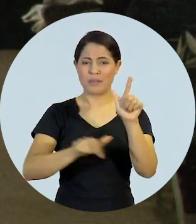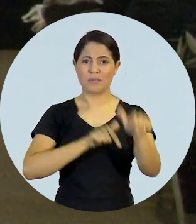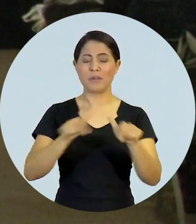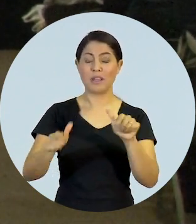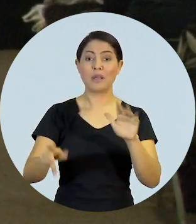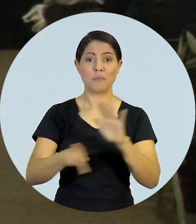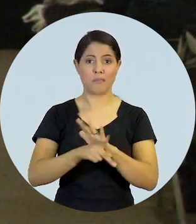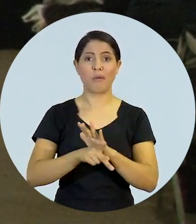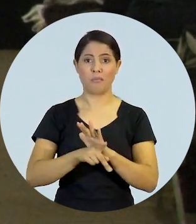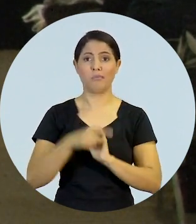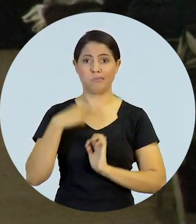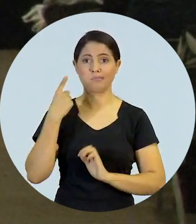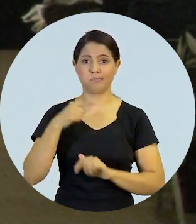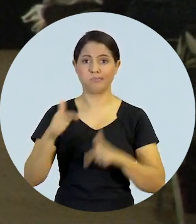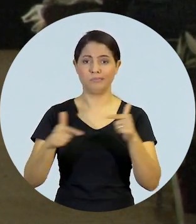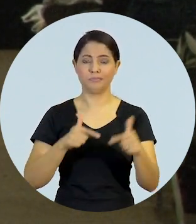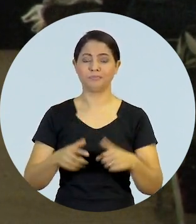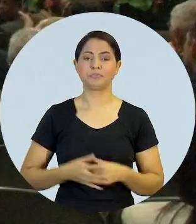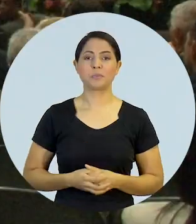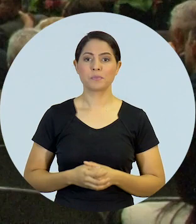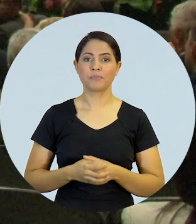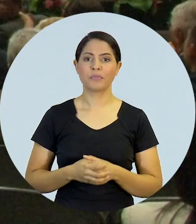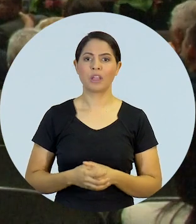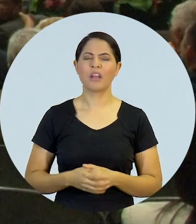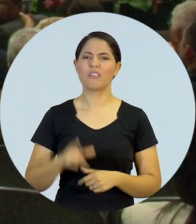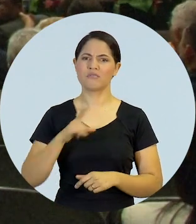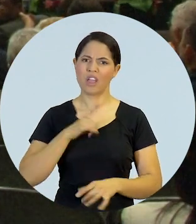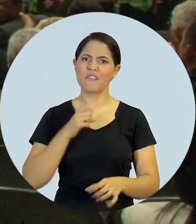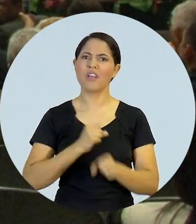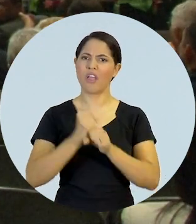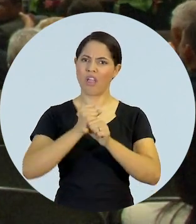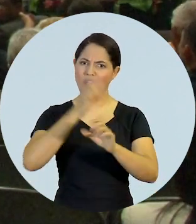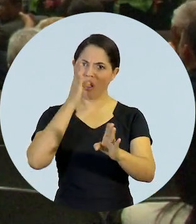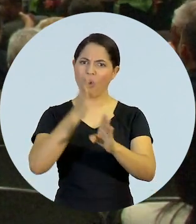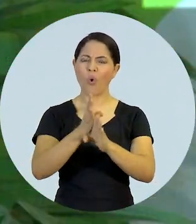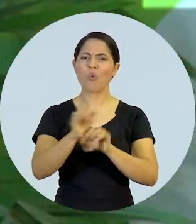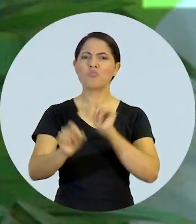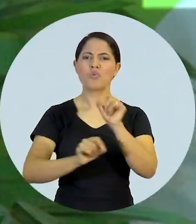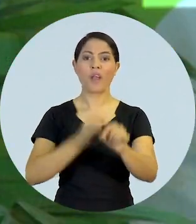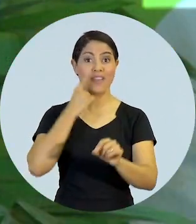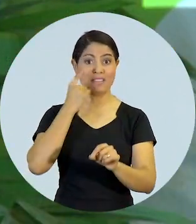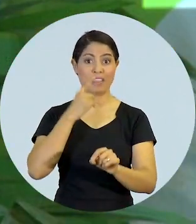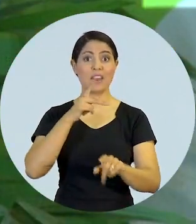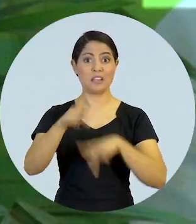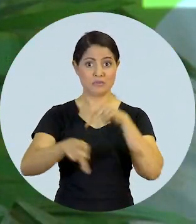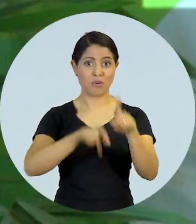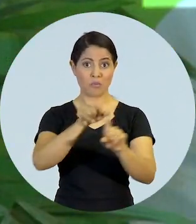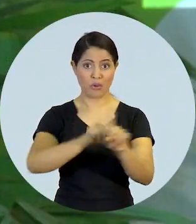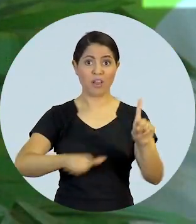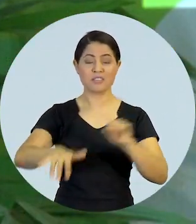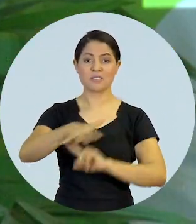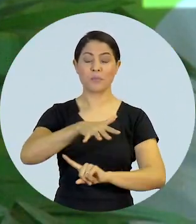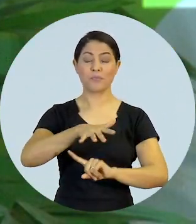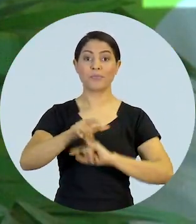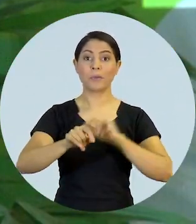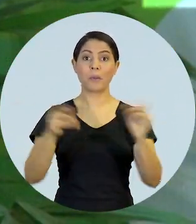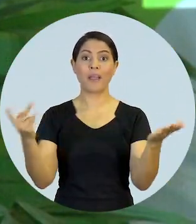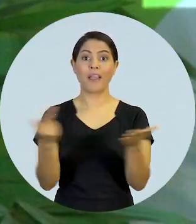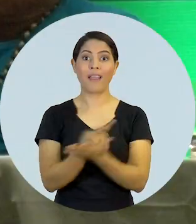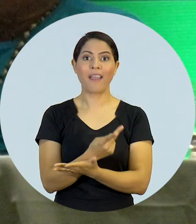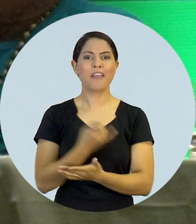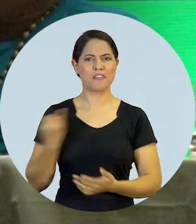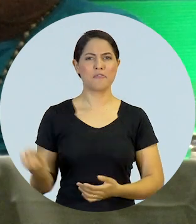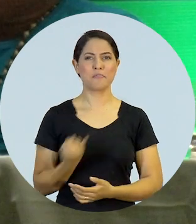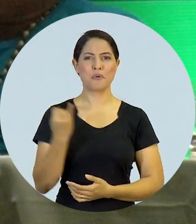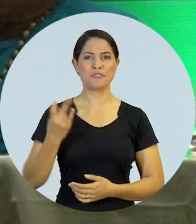do trabalho e para a advocacia trabalhista. O encontro anual aborda diversos temas de interesses da sociedade e, nesta